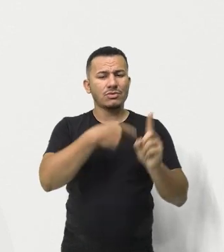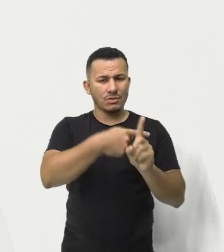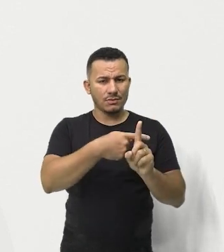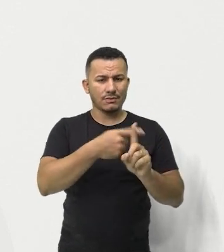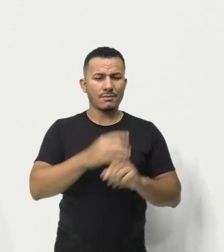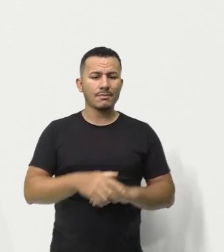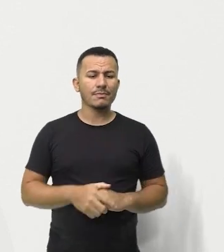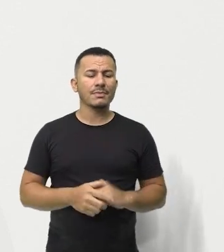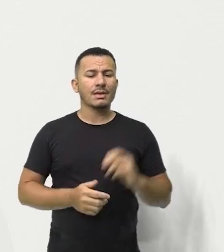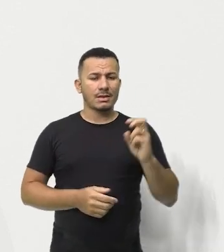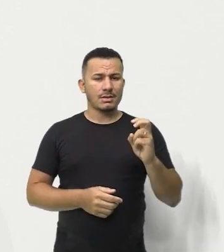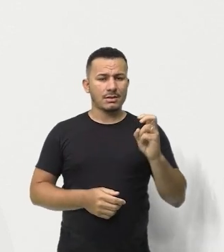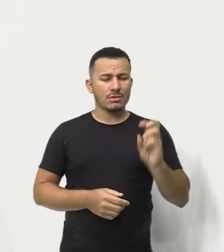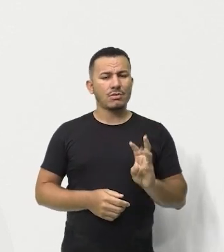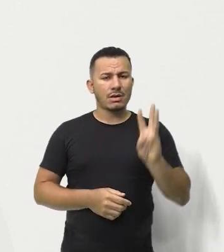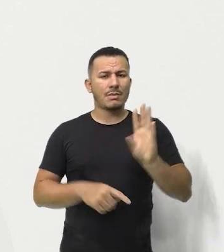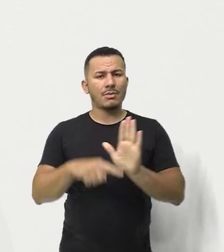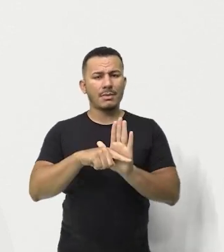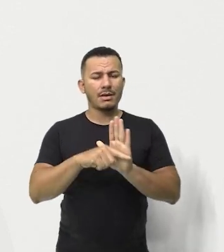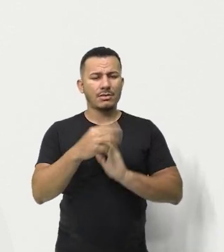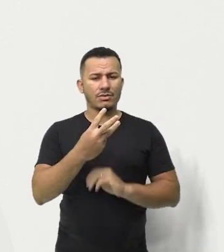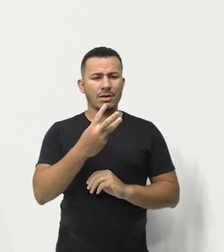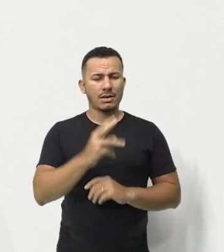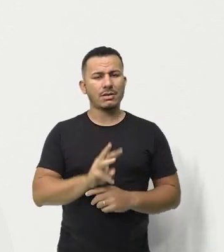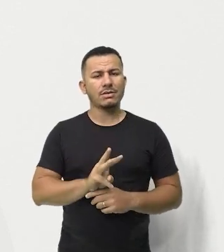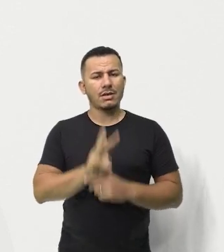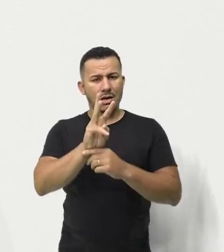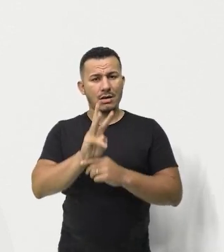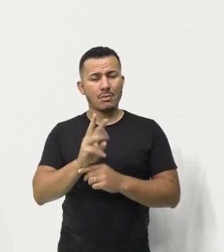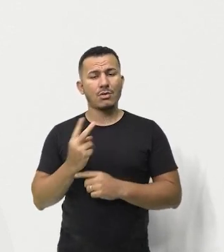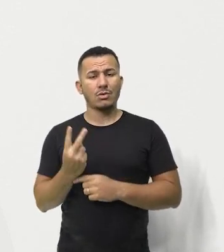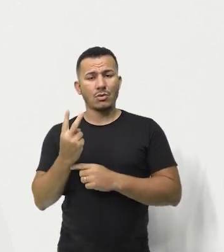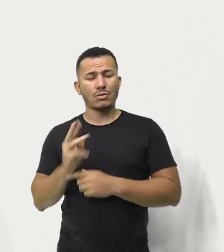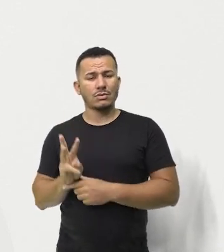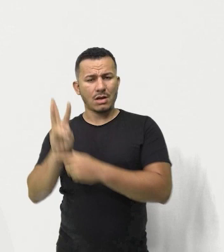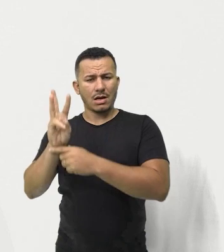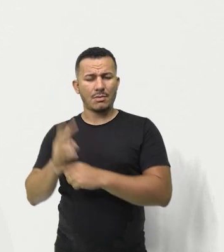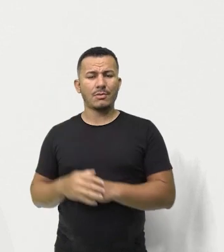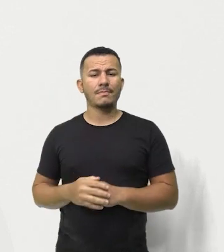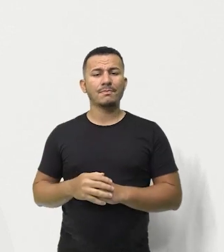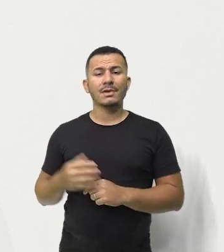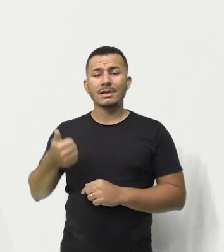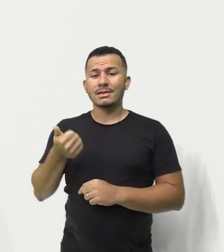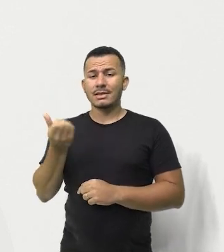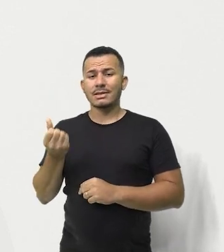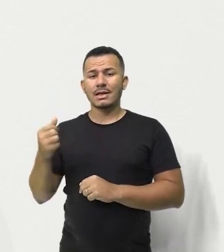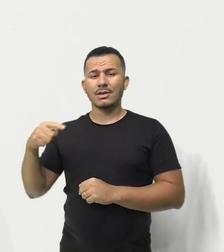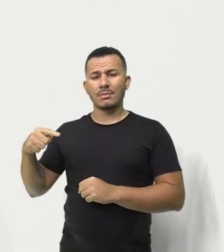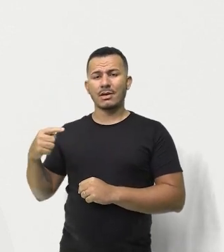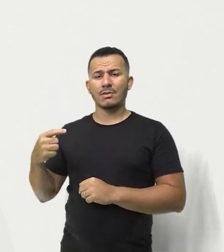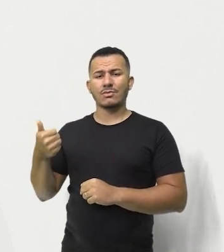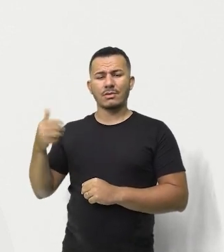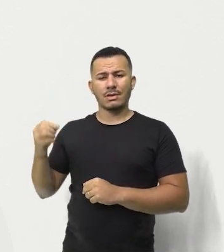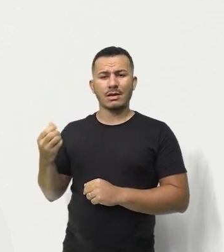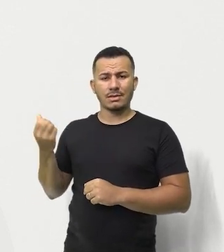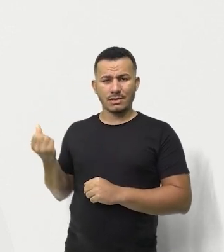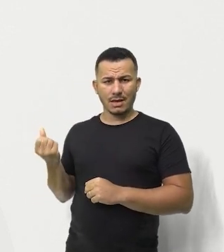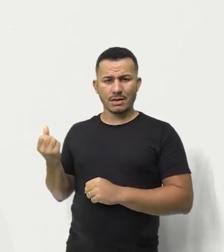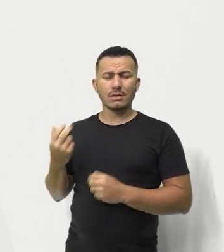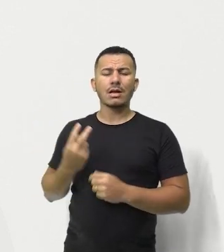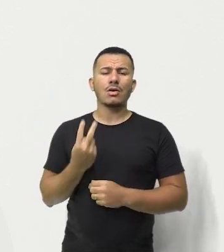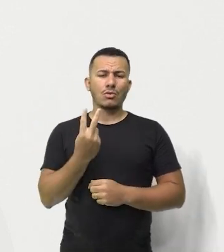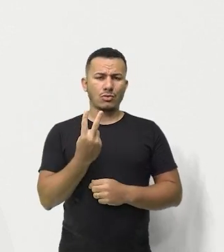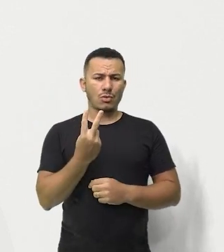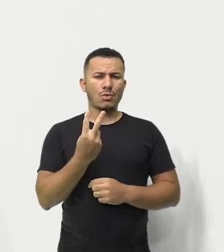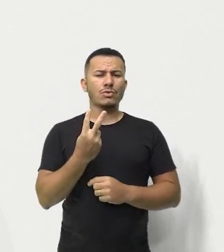quem justifica isso são os princípios aditivos, pessoal. Então, 5W menos 3W dá 2W.